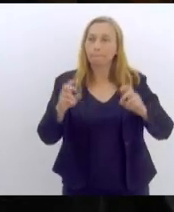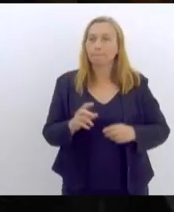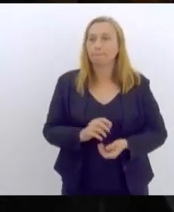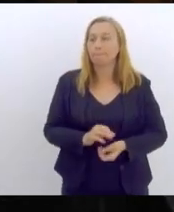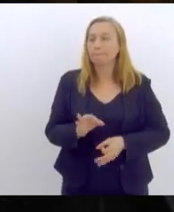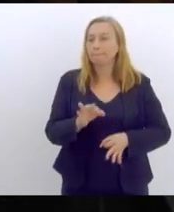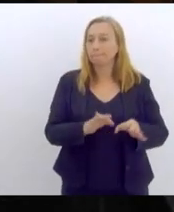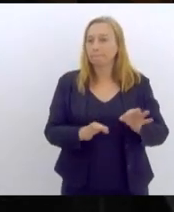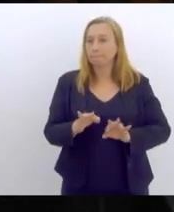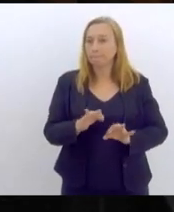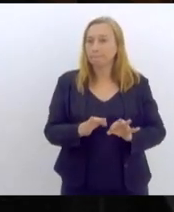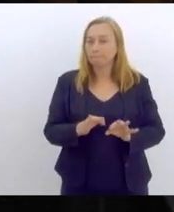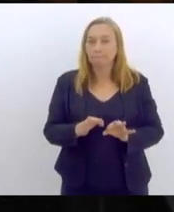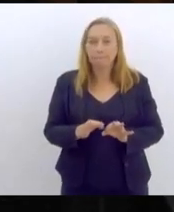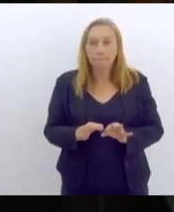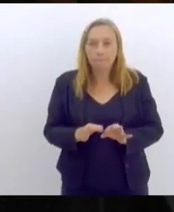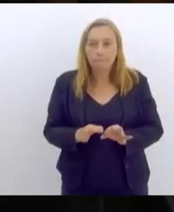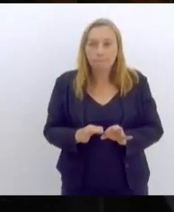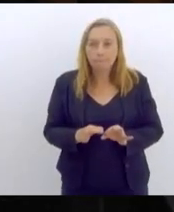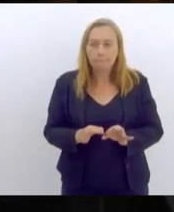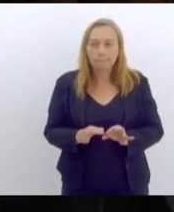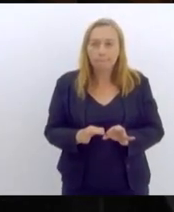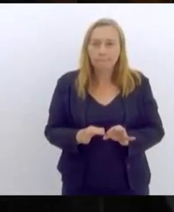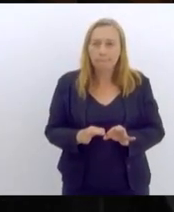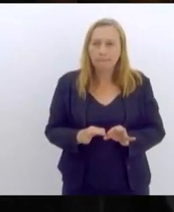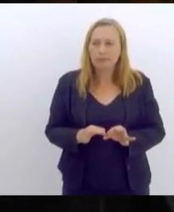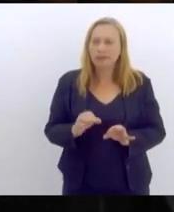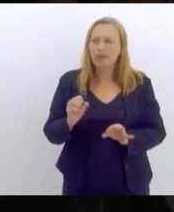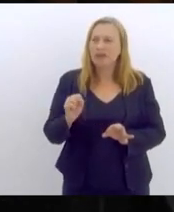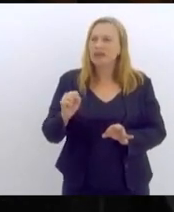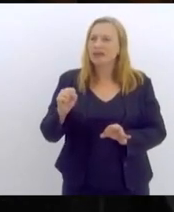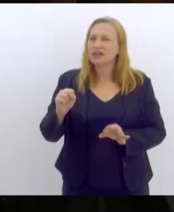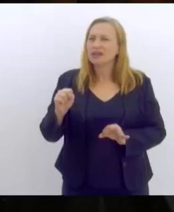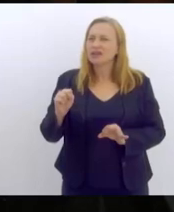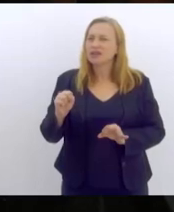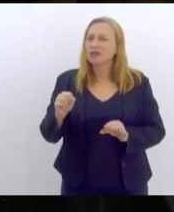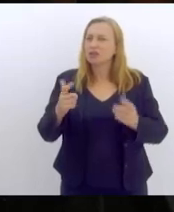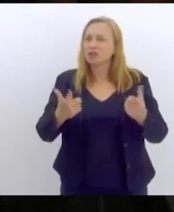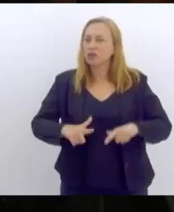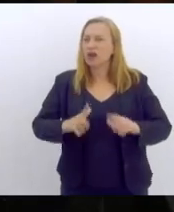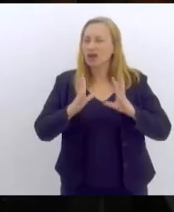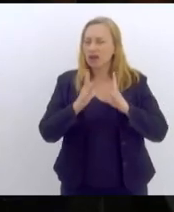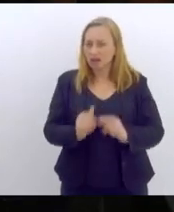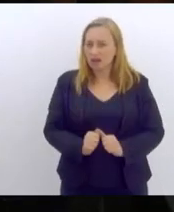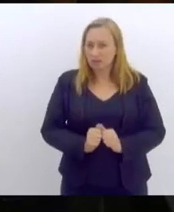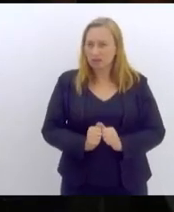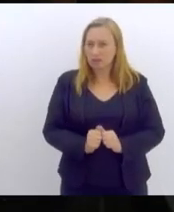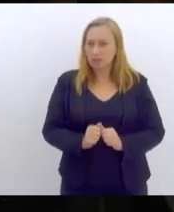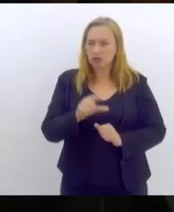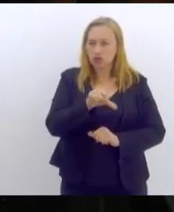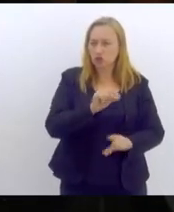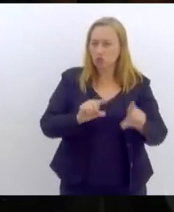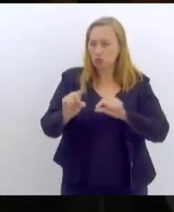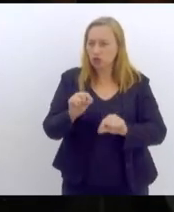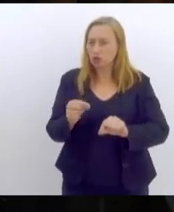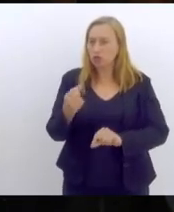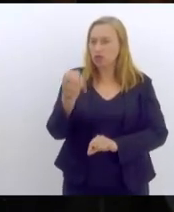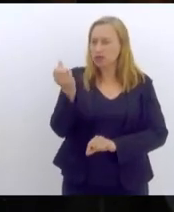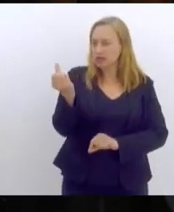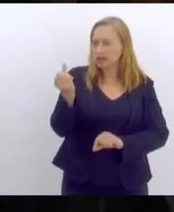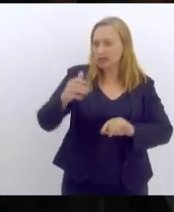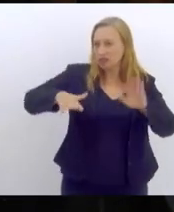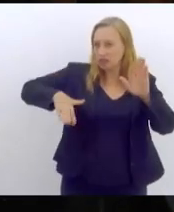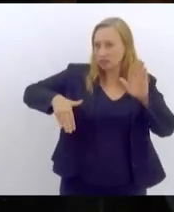programa Cena Limpa. Escolhemos 6 praias para começar a discutir. O que acontecia no passado?